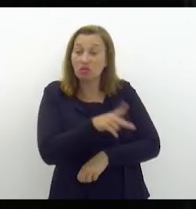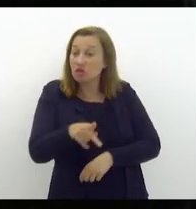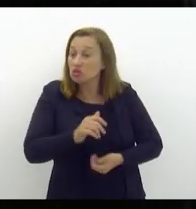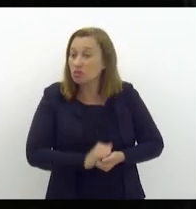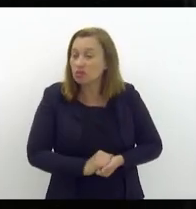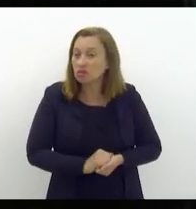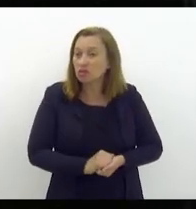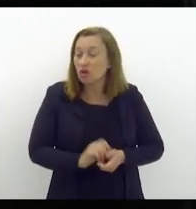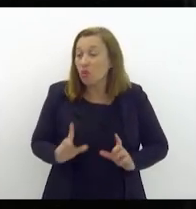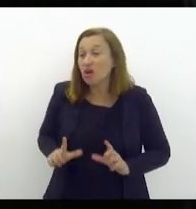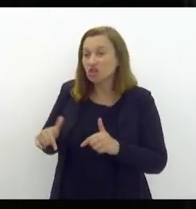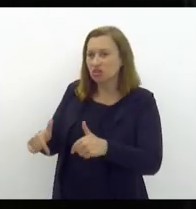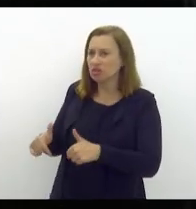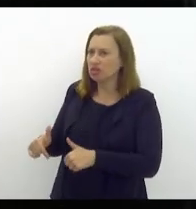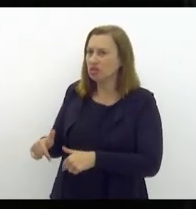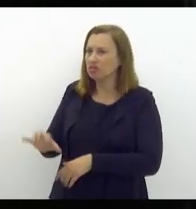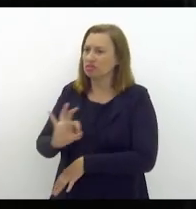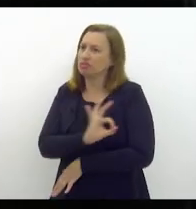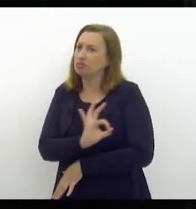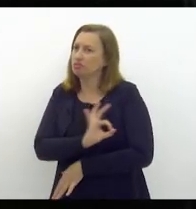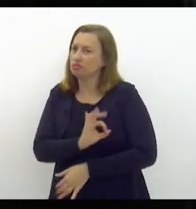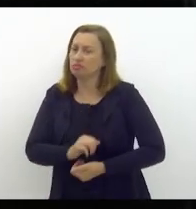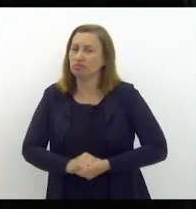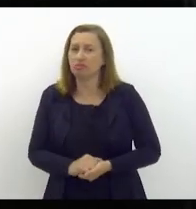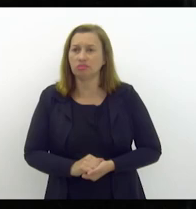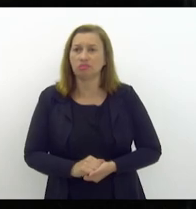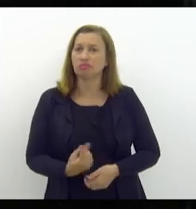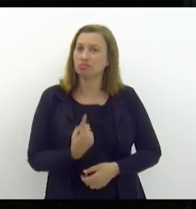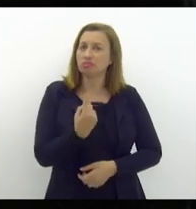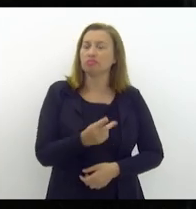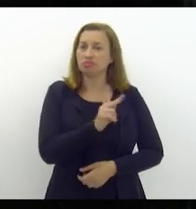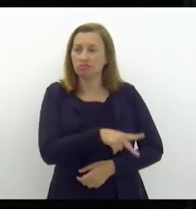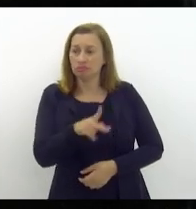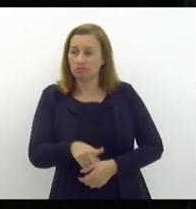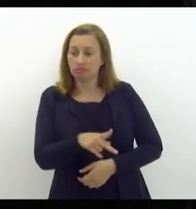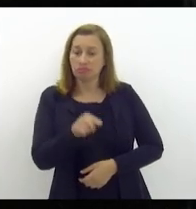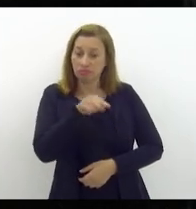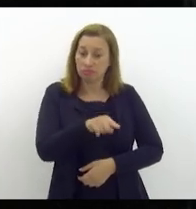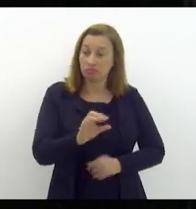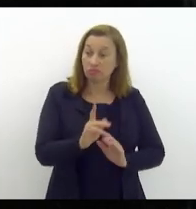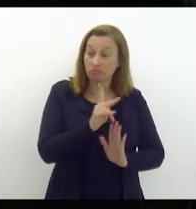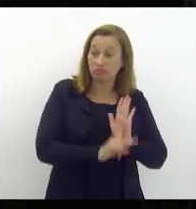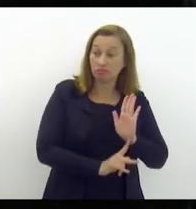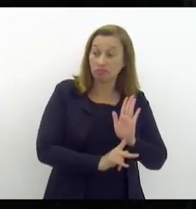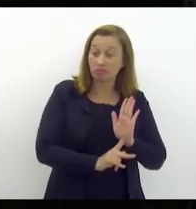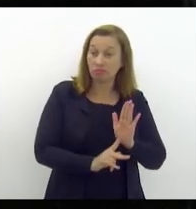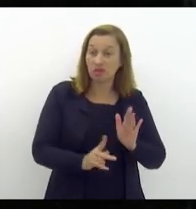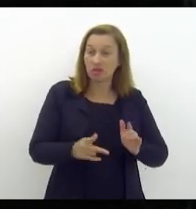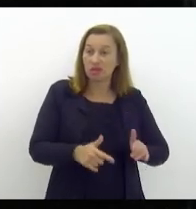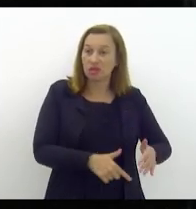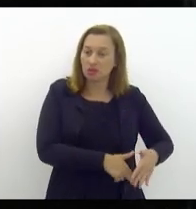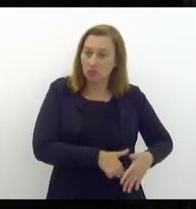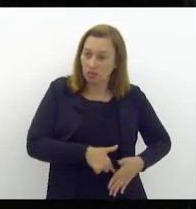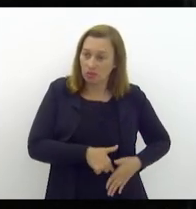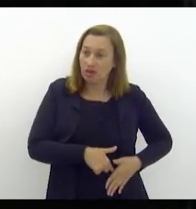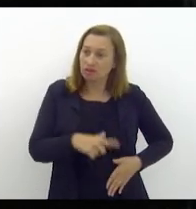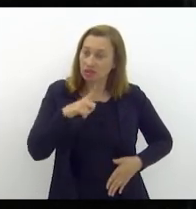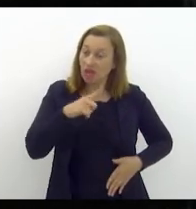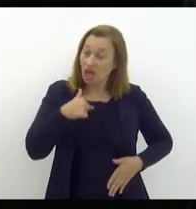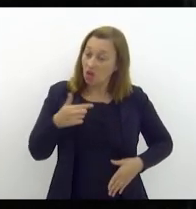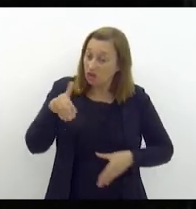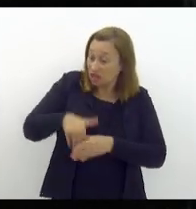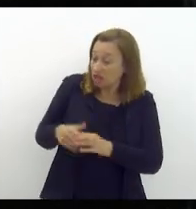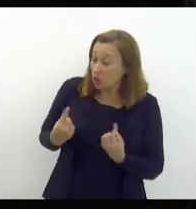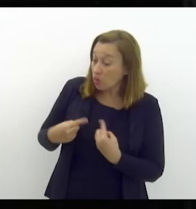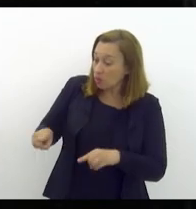com a ação de policiais. Primeiro, um professor, se tivesse aqui um projeto para um professor andar armado, eu votaria contra